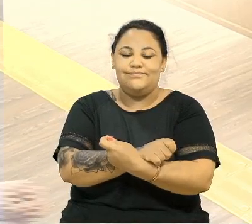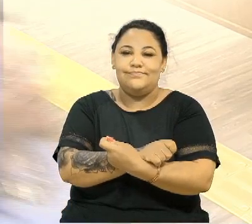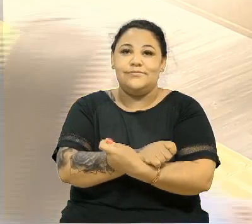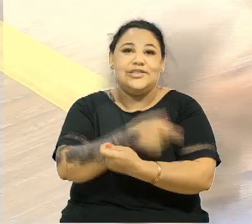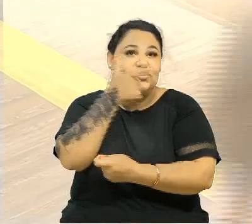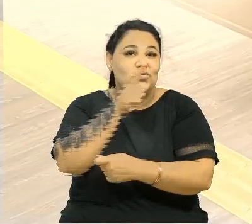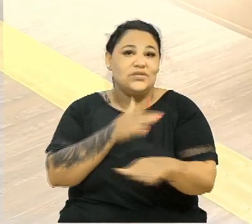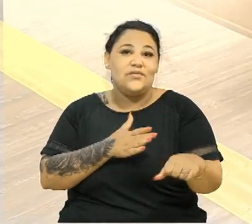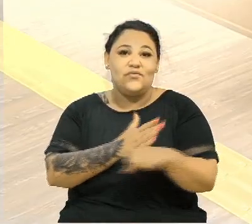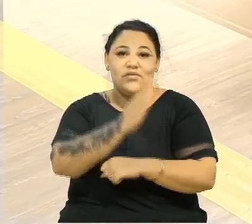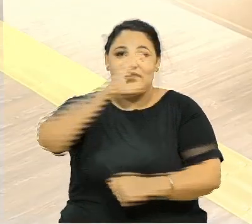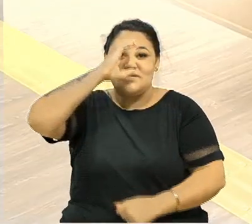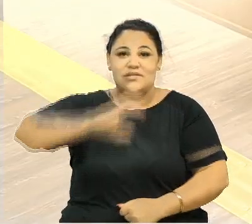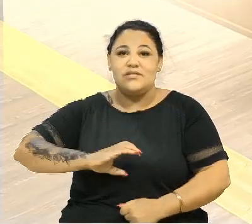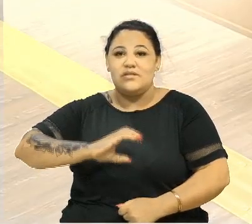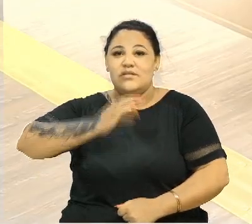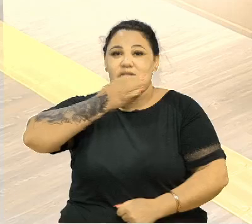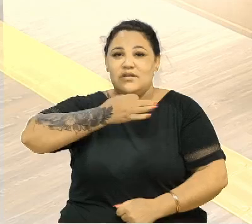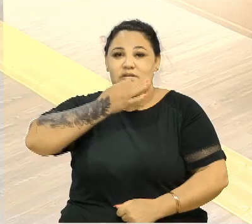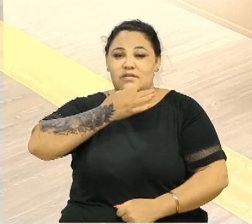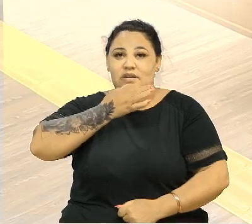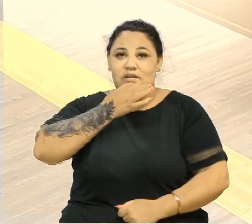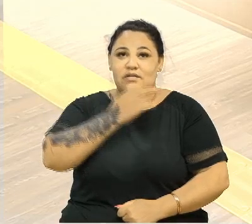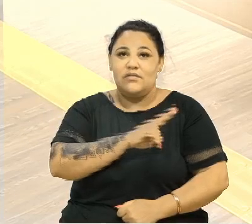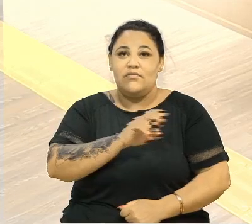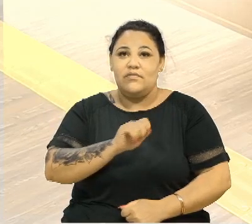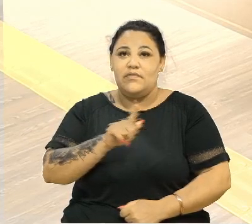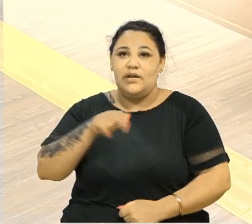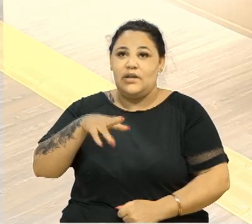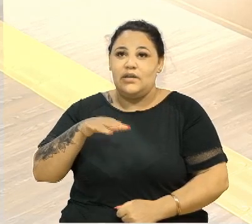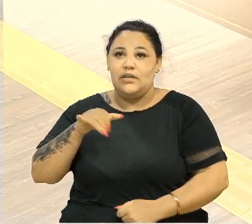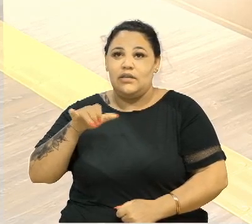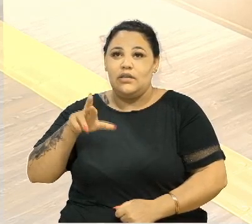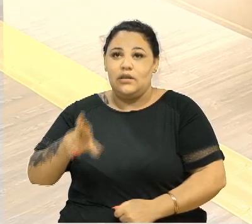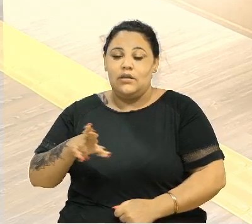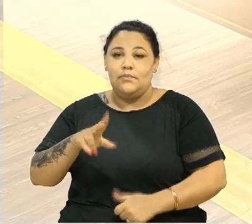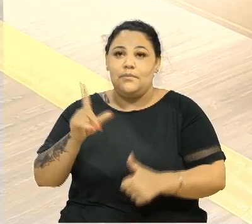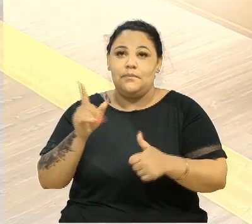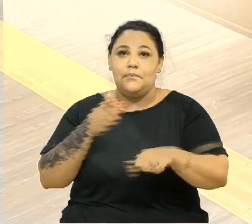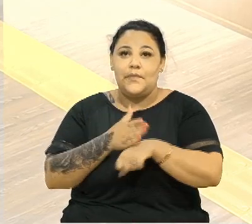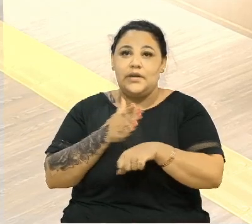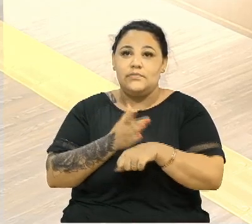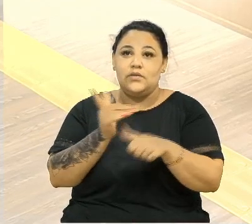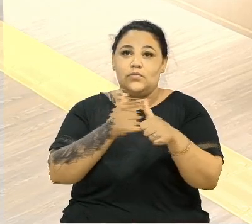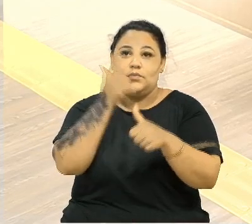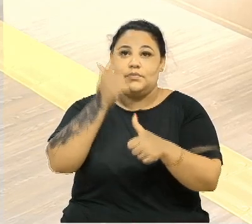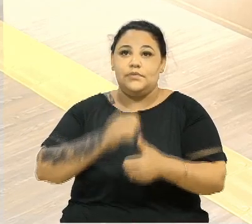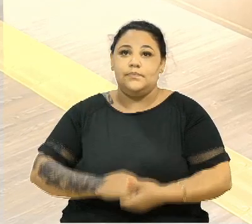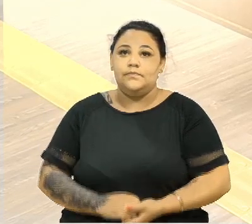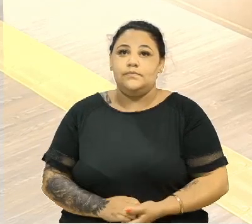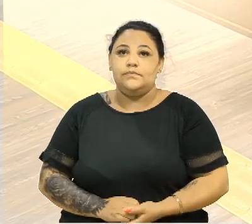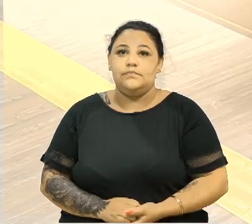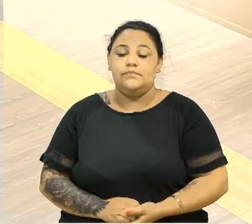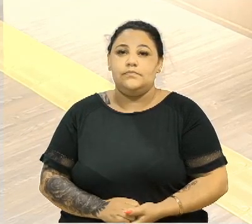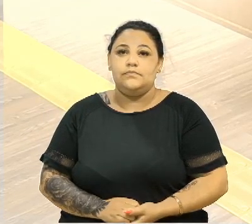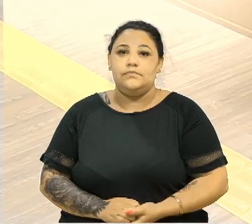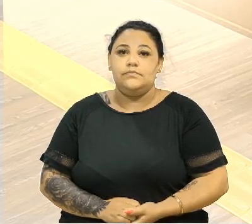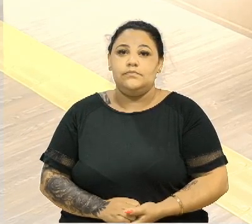o cidadão caxiense Wagner Perusso como primeiro da pauta. Presidente, só pela ordem,